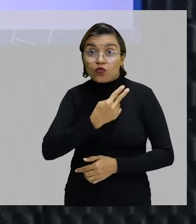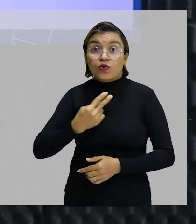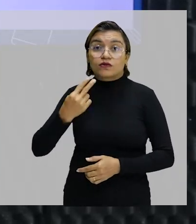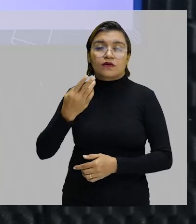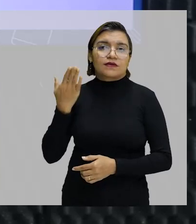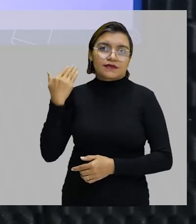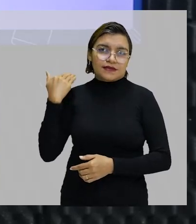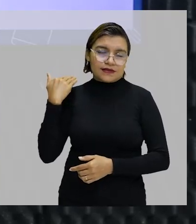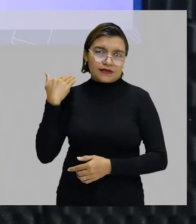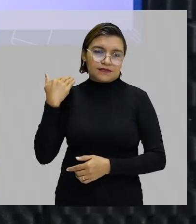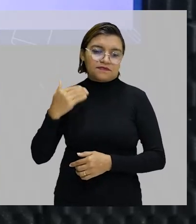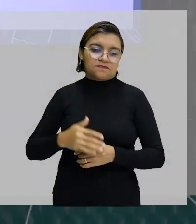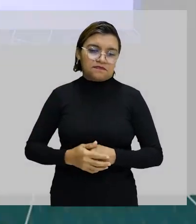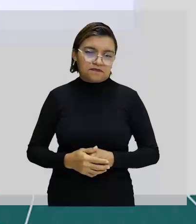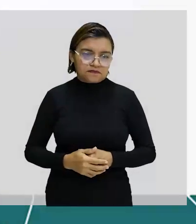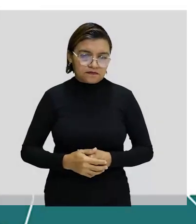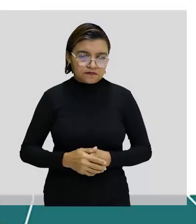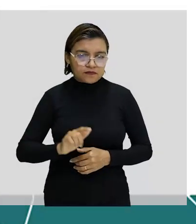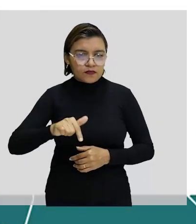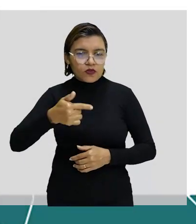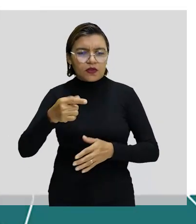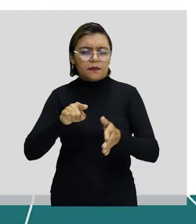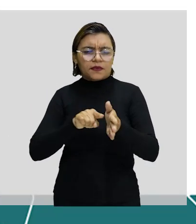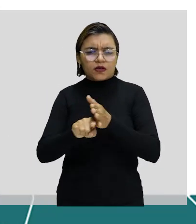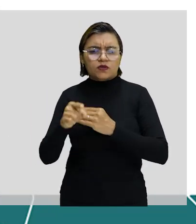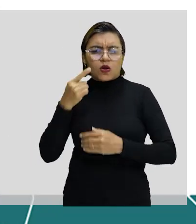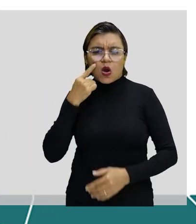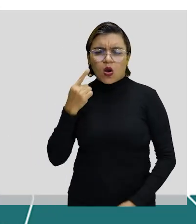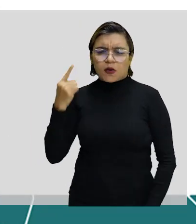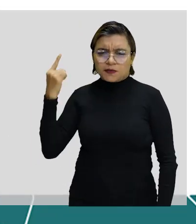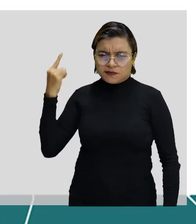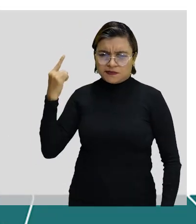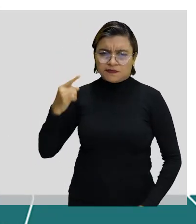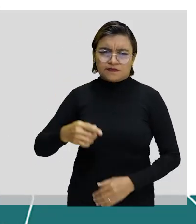passado. Tá? Outra questão. Make the present